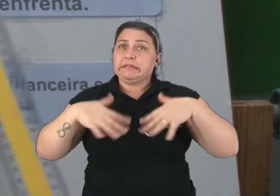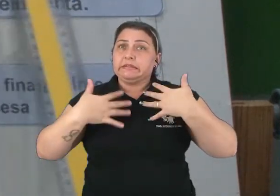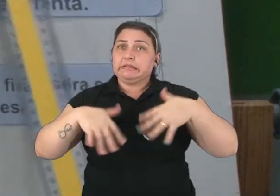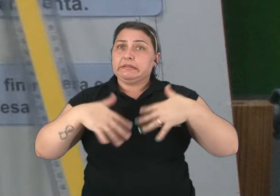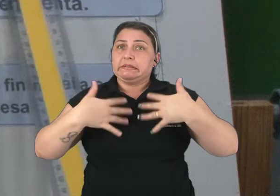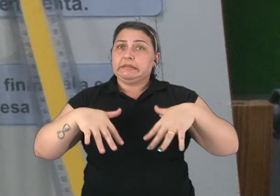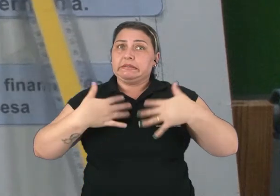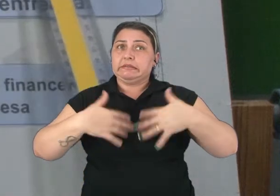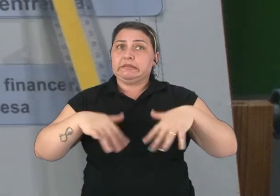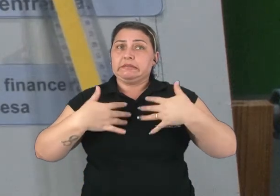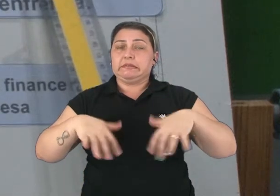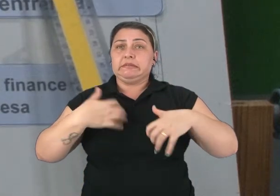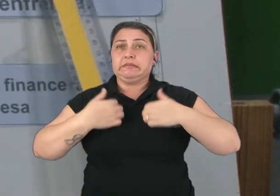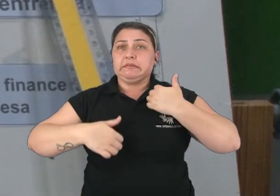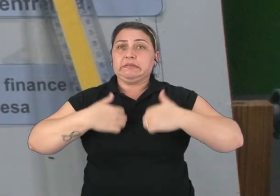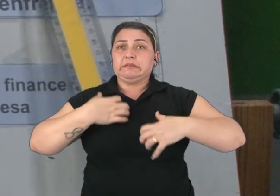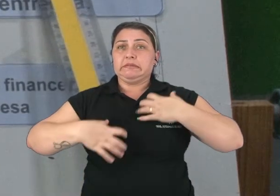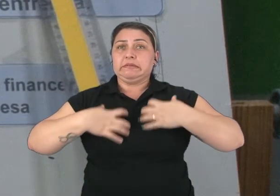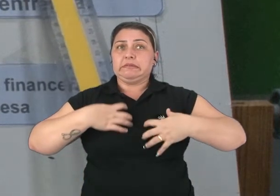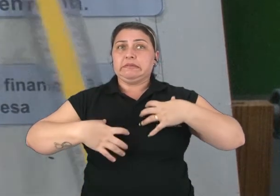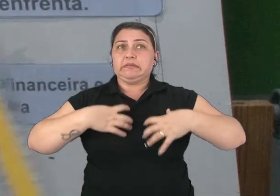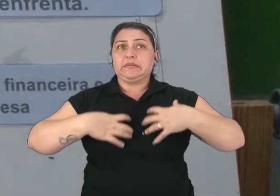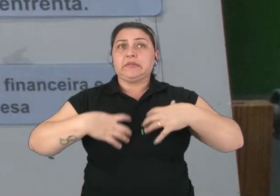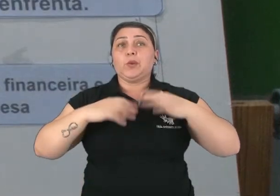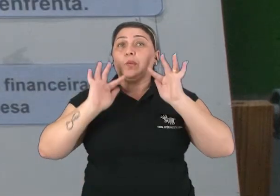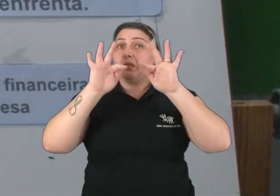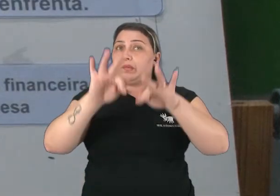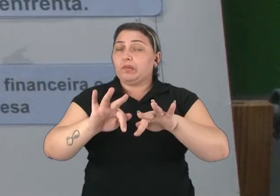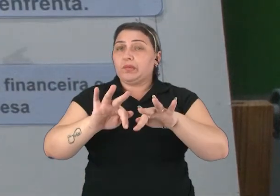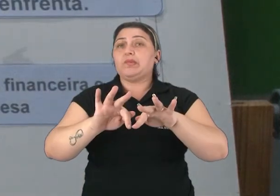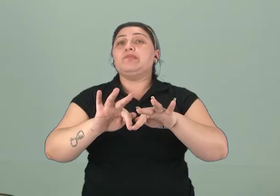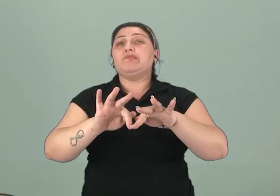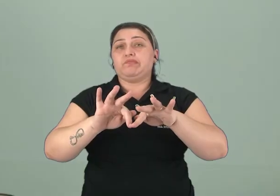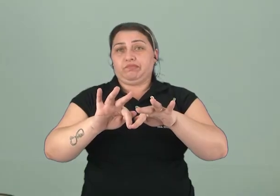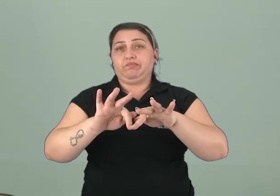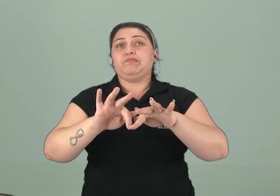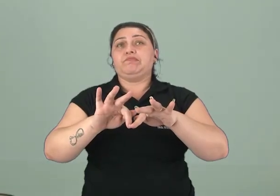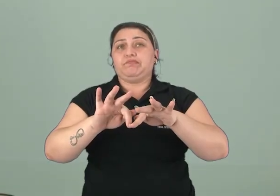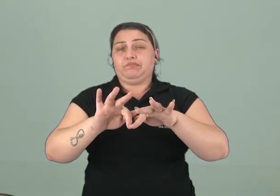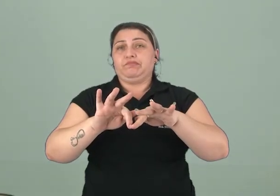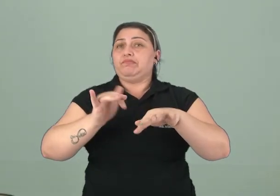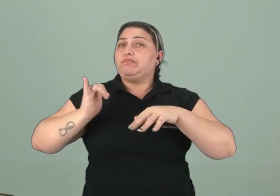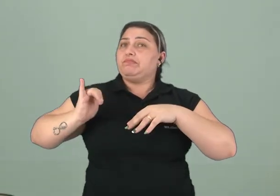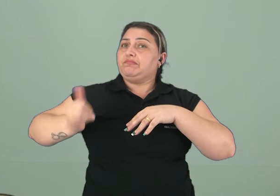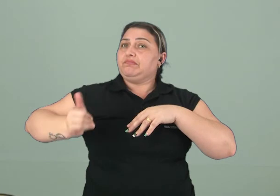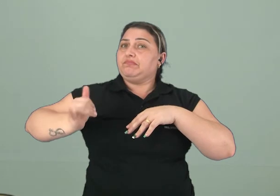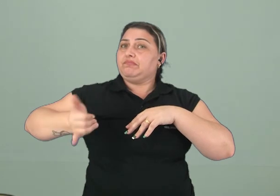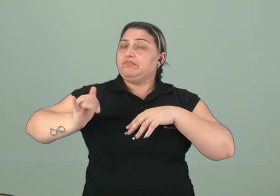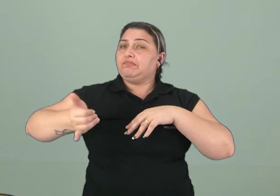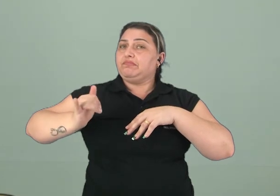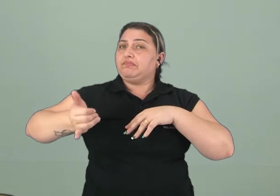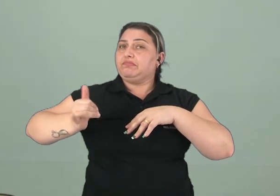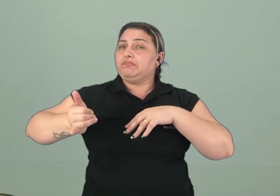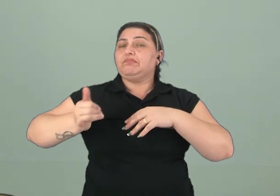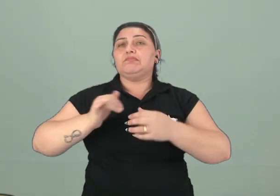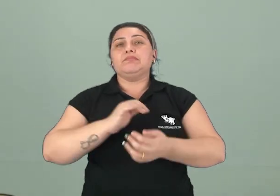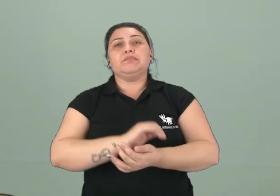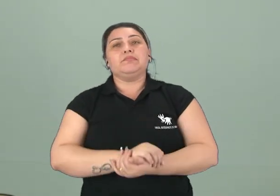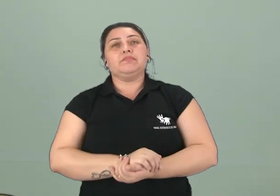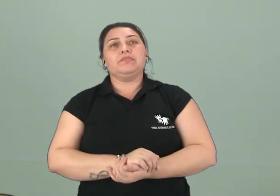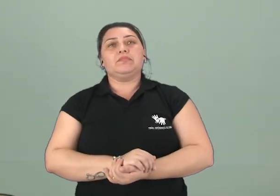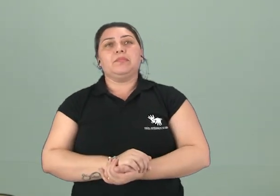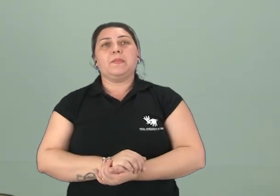caso quando ele herdou o gato acha que nos servir de nada o clímax é chamado de quem são homem de uma atenção